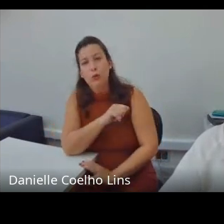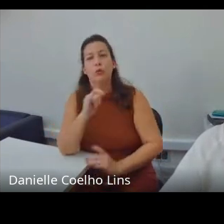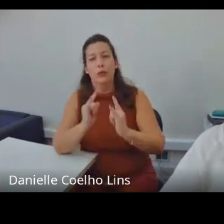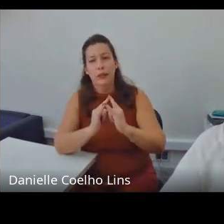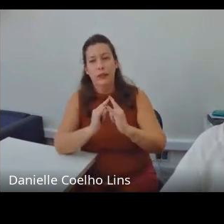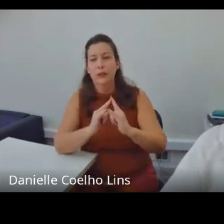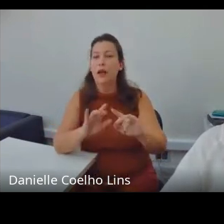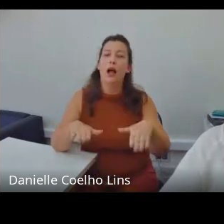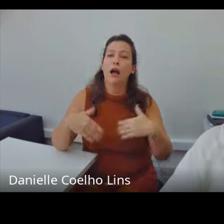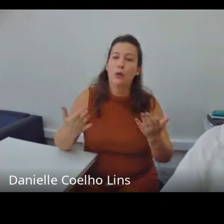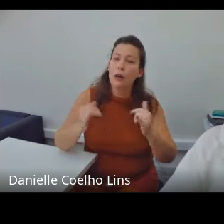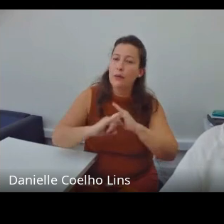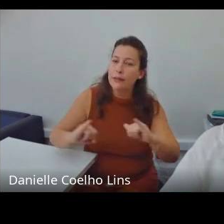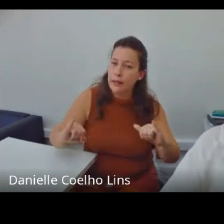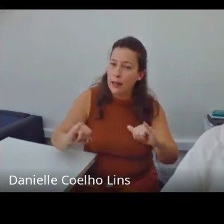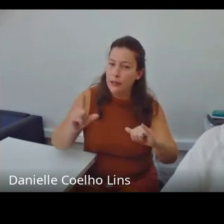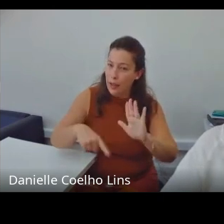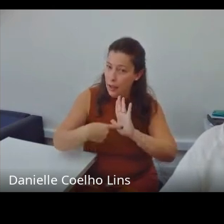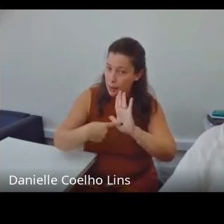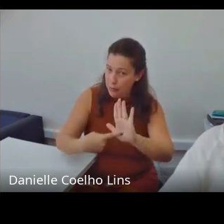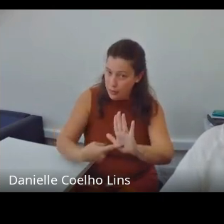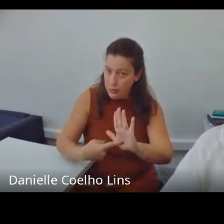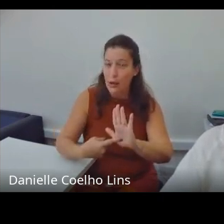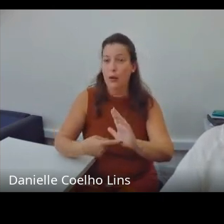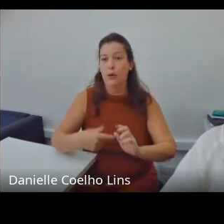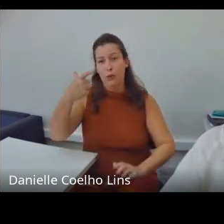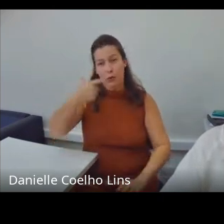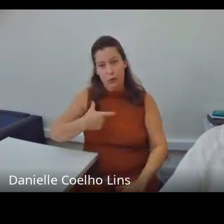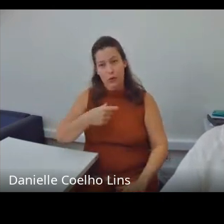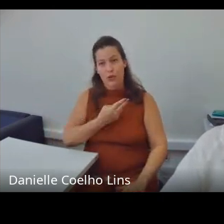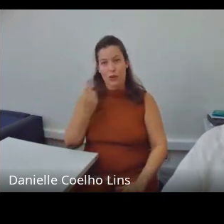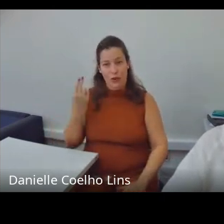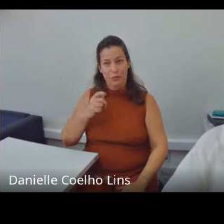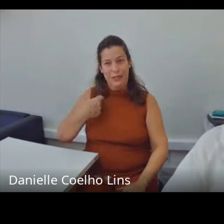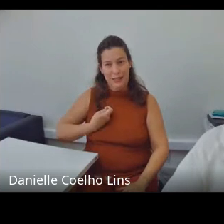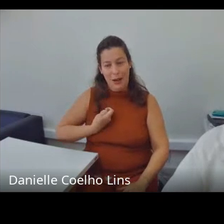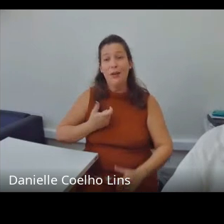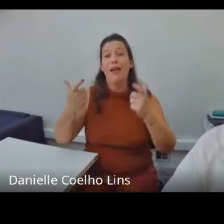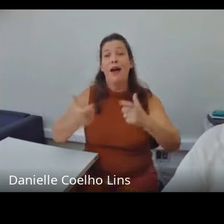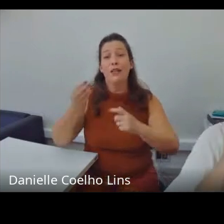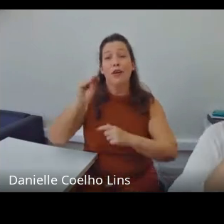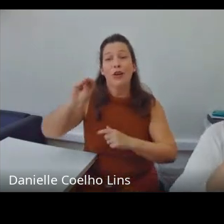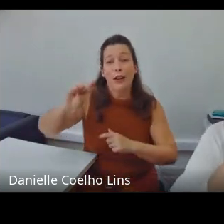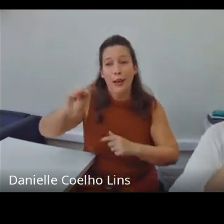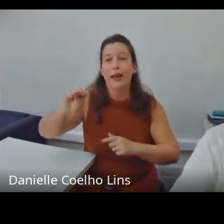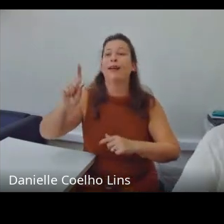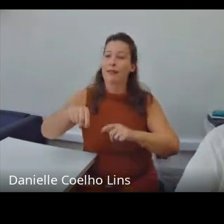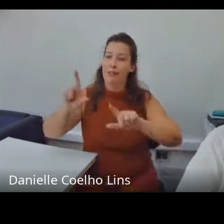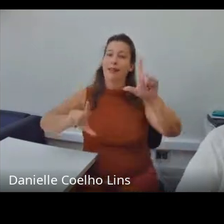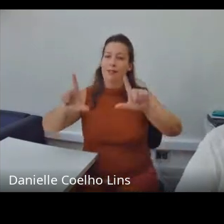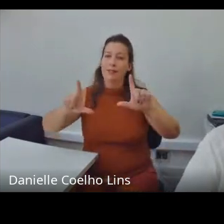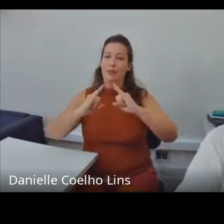mensagem? A apresentação, nome e sinal. E onde isso vai aparecer? Nas televisões do INES. Então, isso tudo